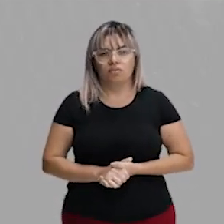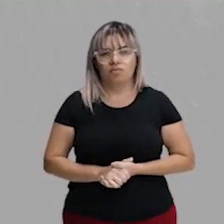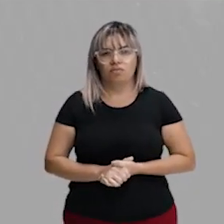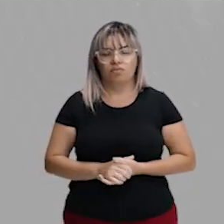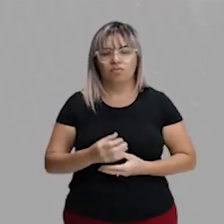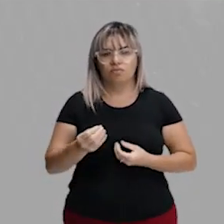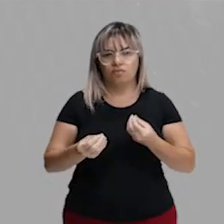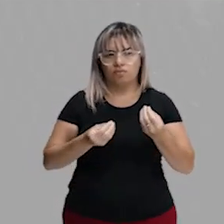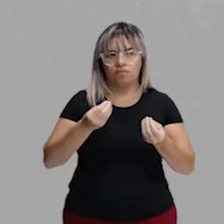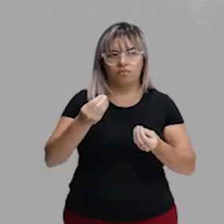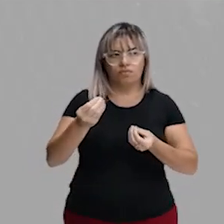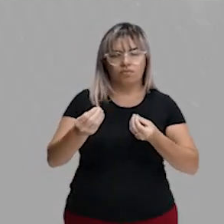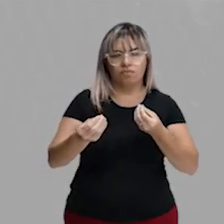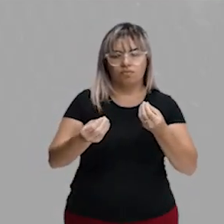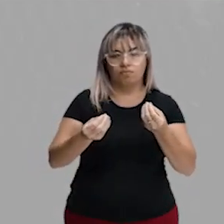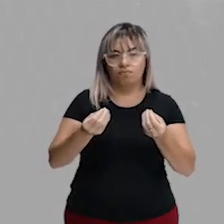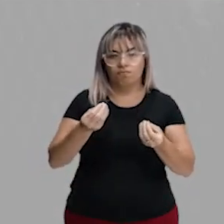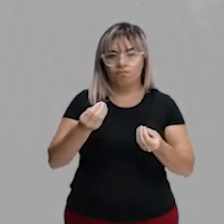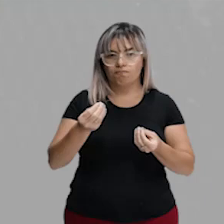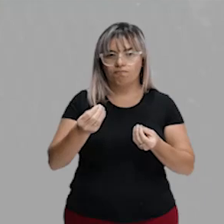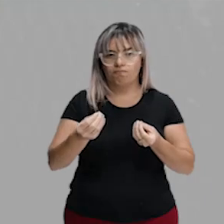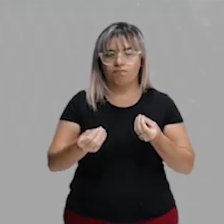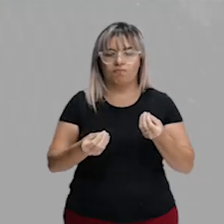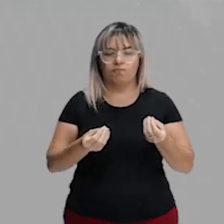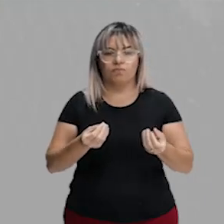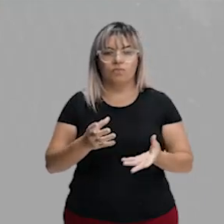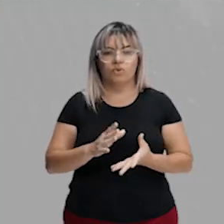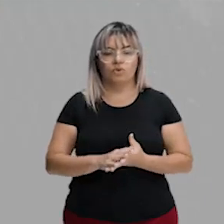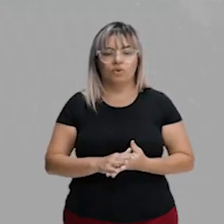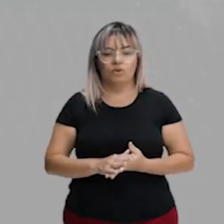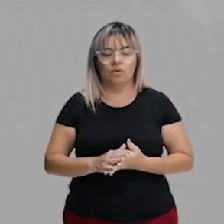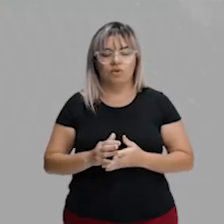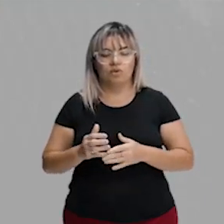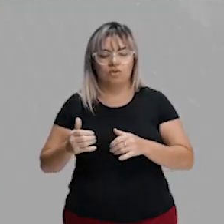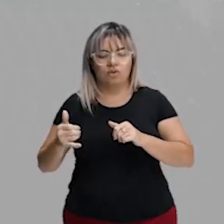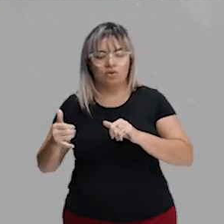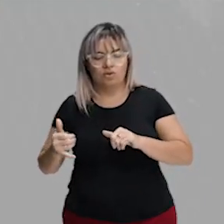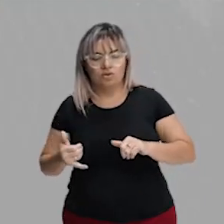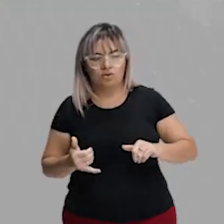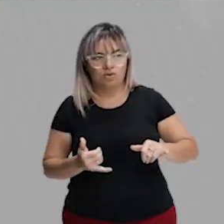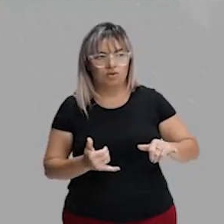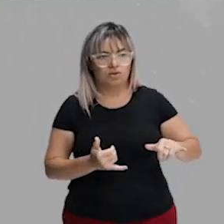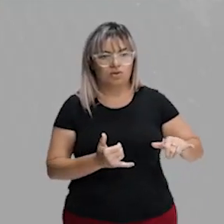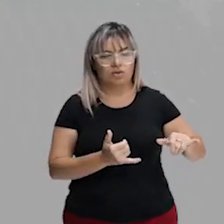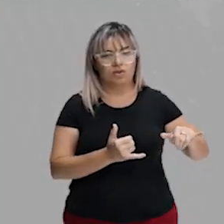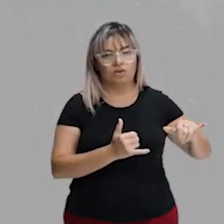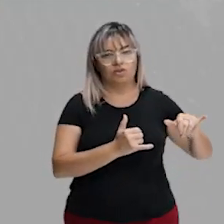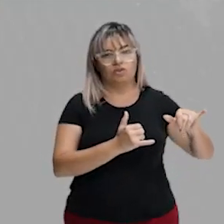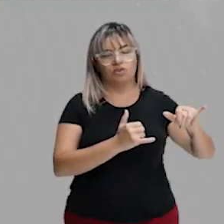pelo ponto em que a corrente elétrica, né, o lado em que a corrente elétrica está chegando